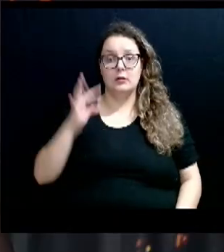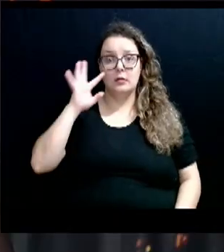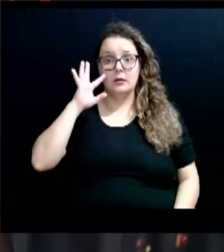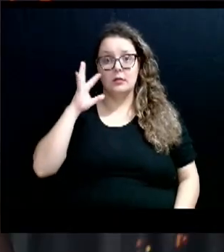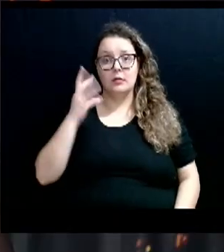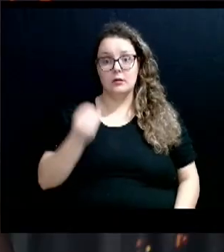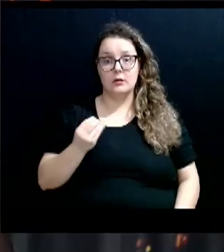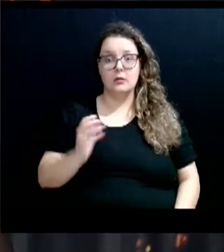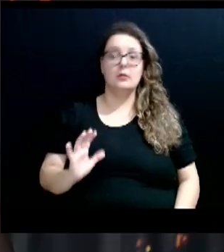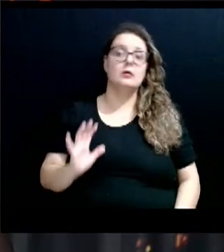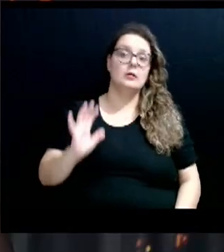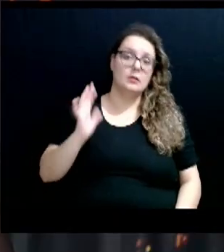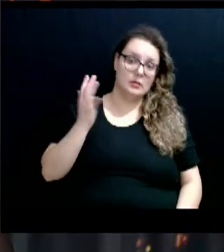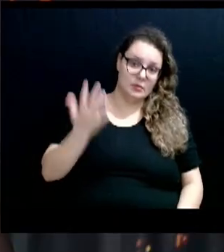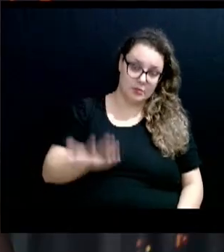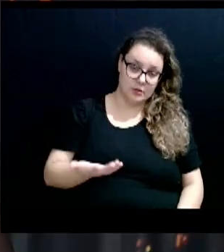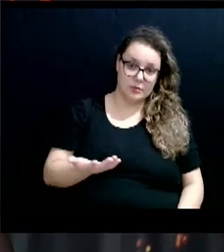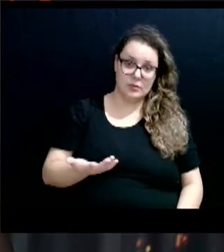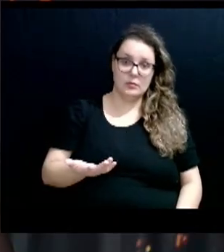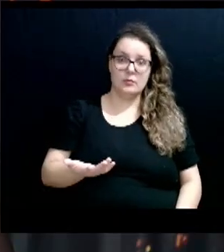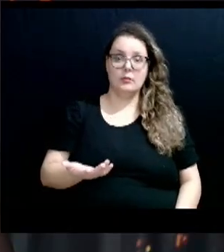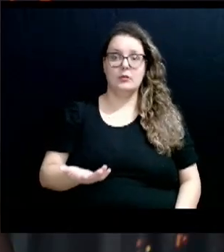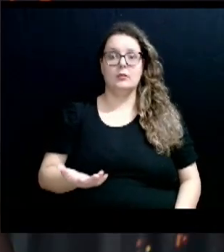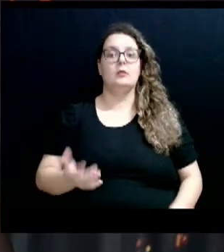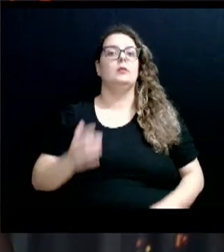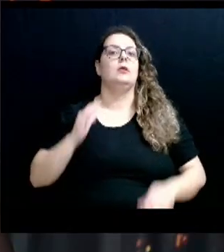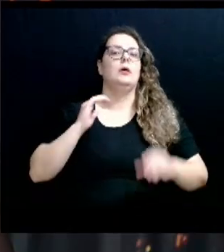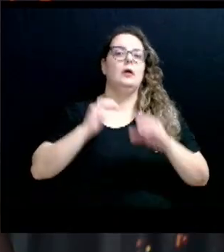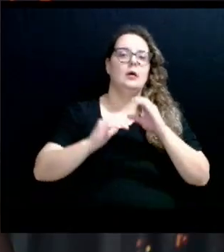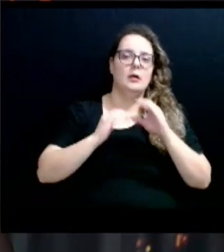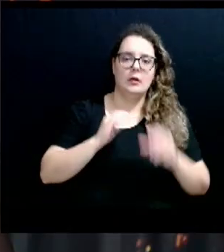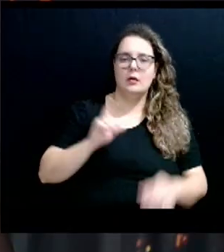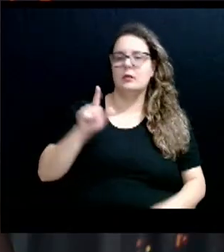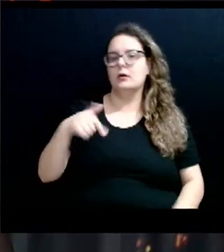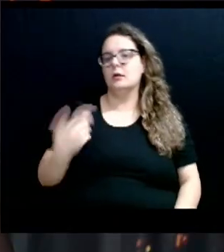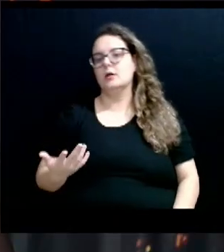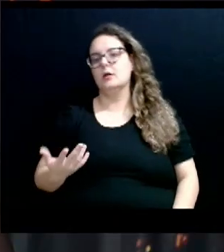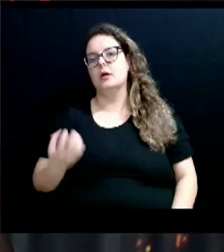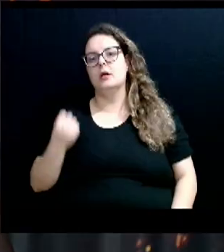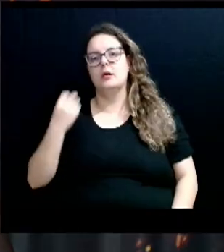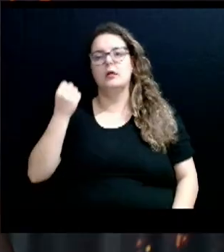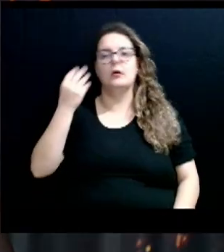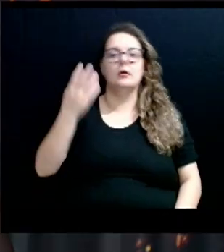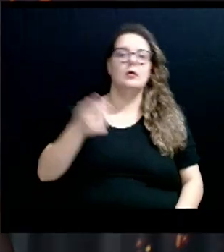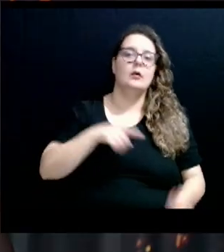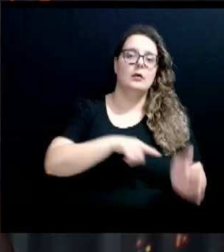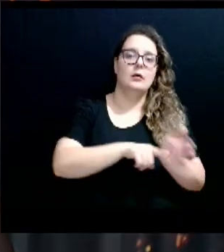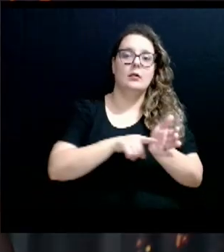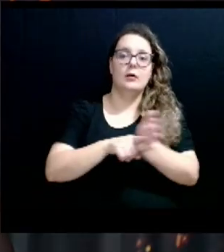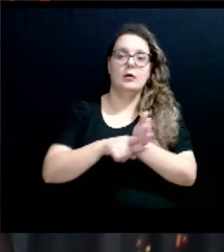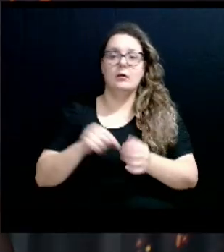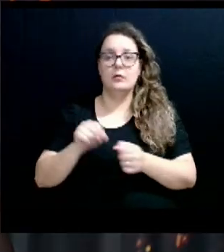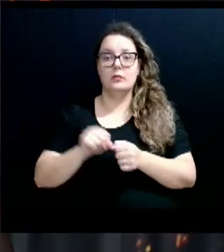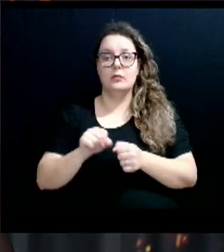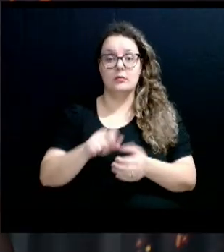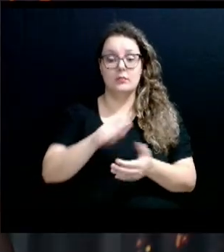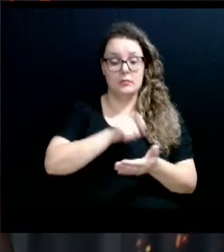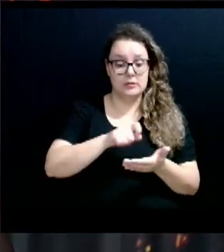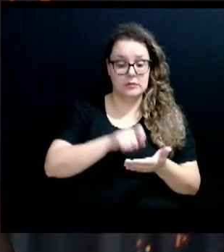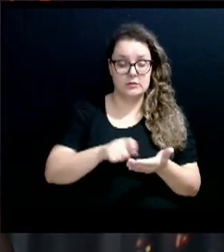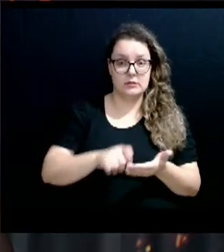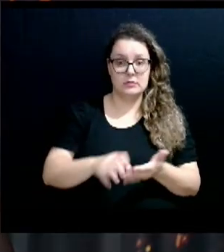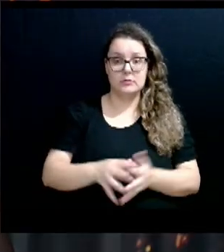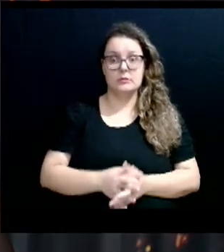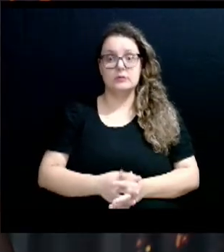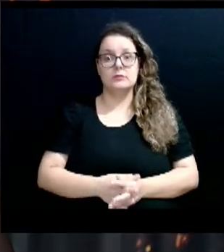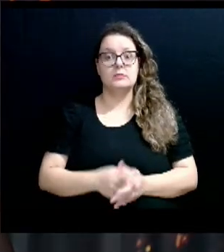aconteça. Então, que é a comunicação, que é a viagem, é a pesquisa. Eu fiz muita anotação em